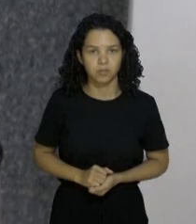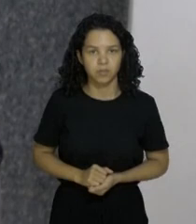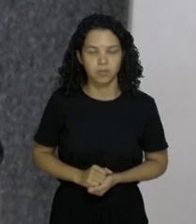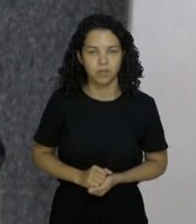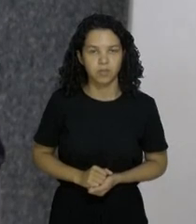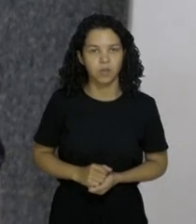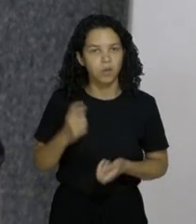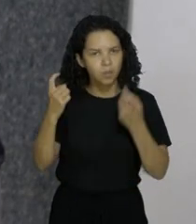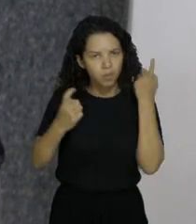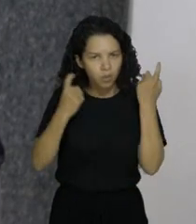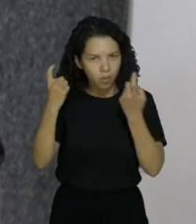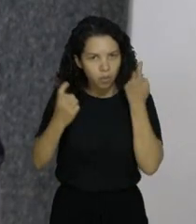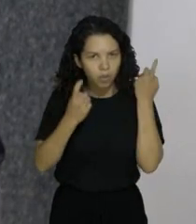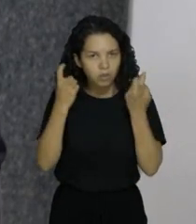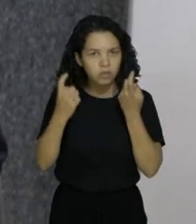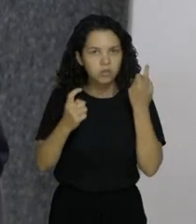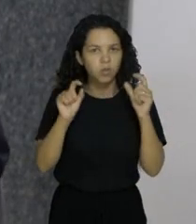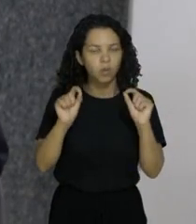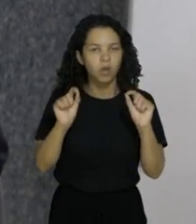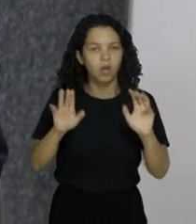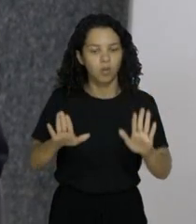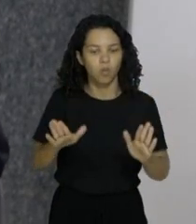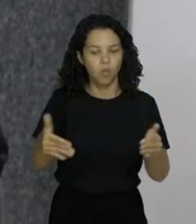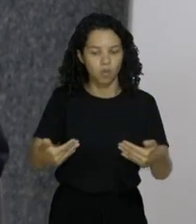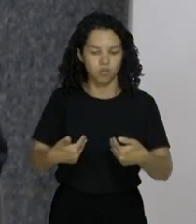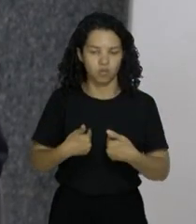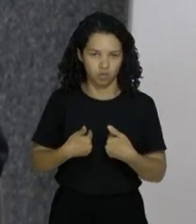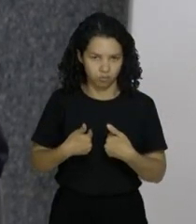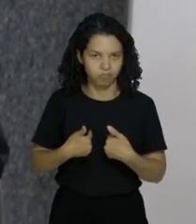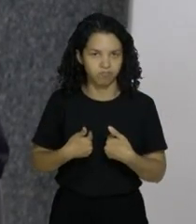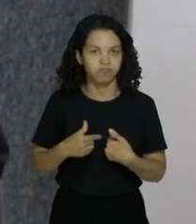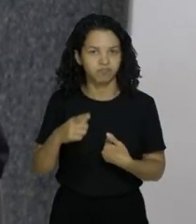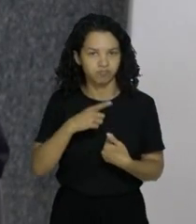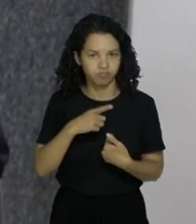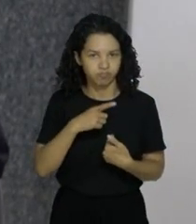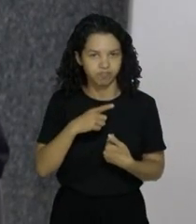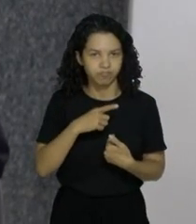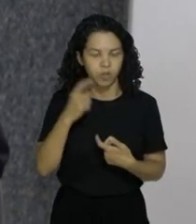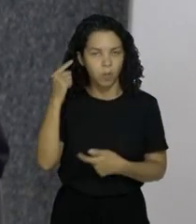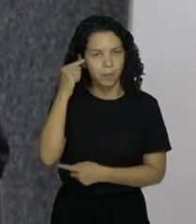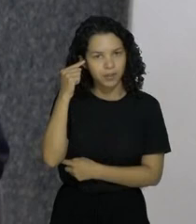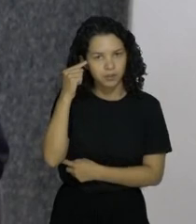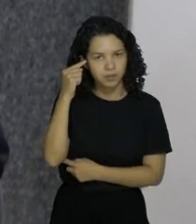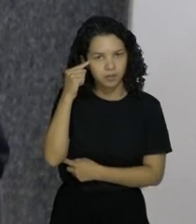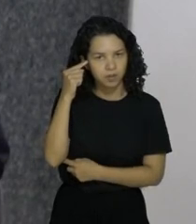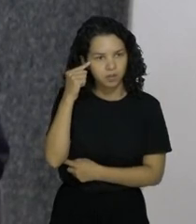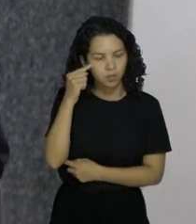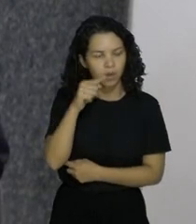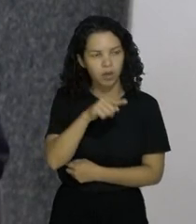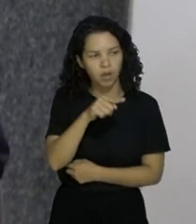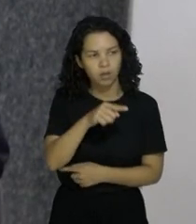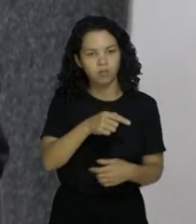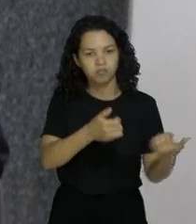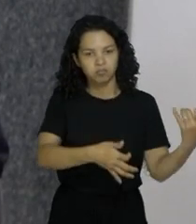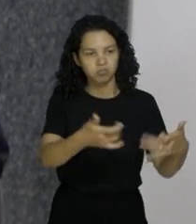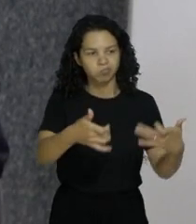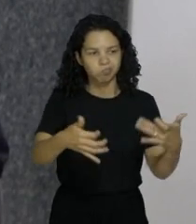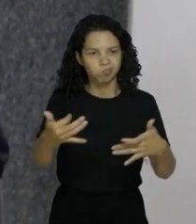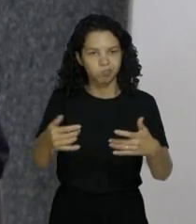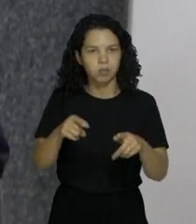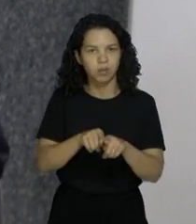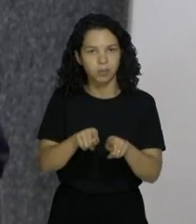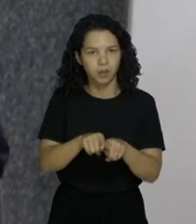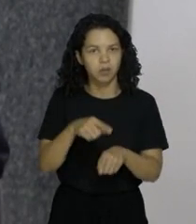muito grande em relação ao autismo e eu tava aqui pensando enquanto o Vicente falava e a nossa deputada